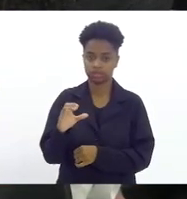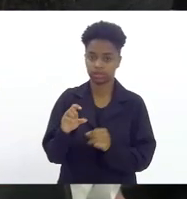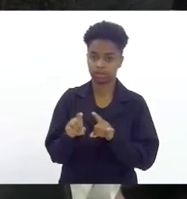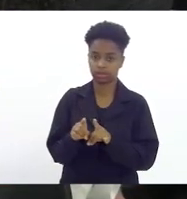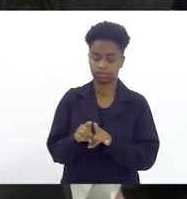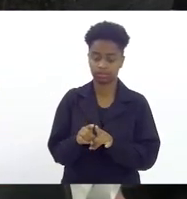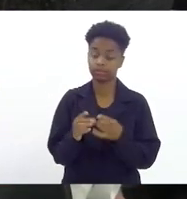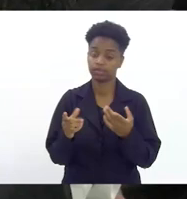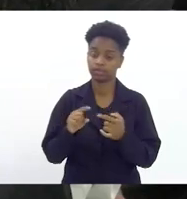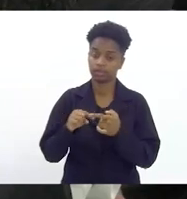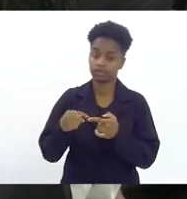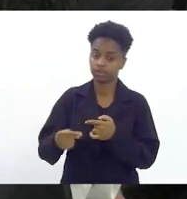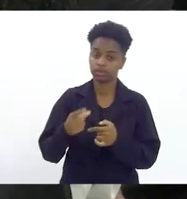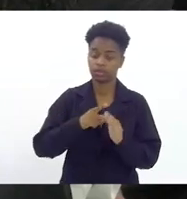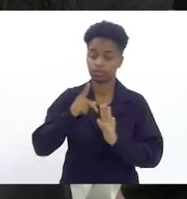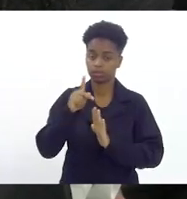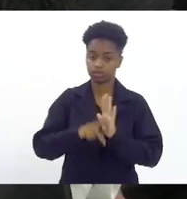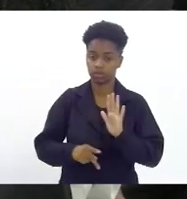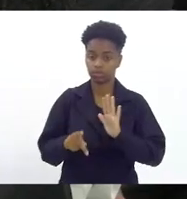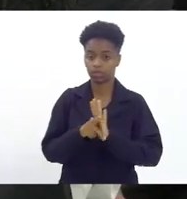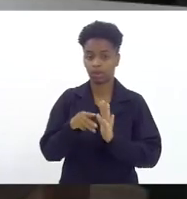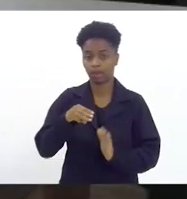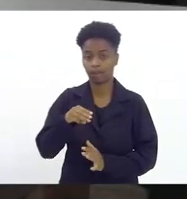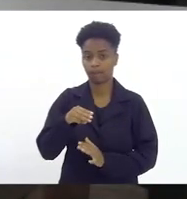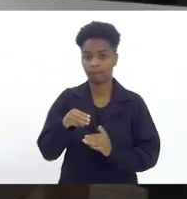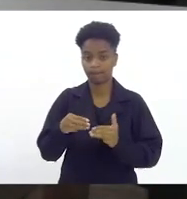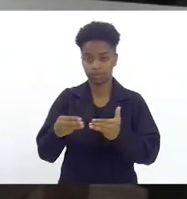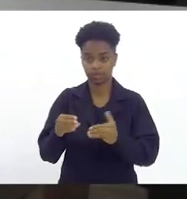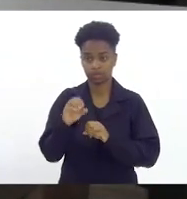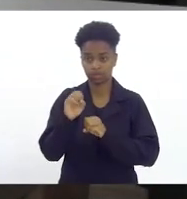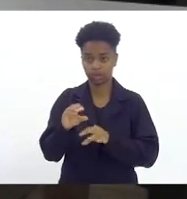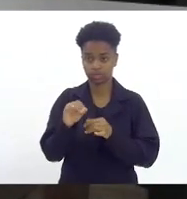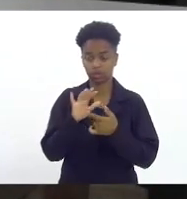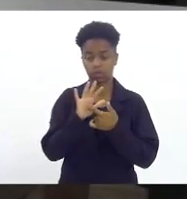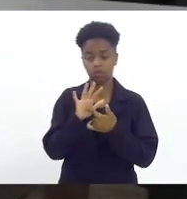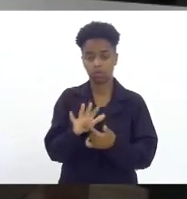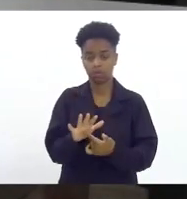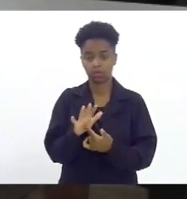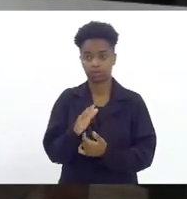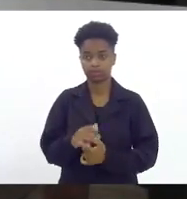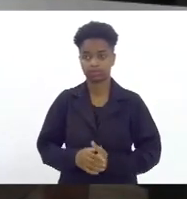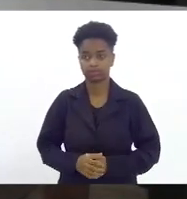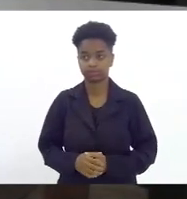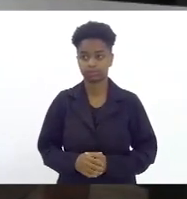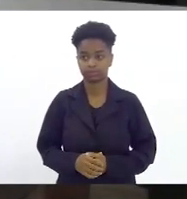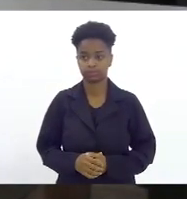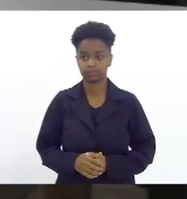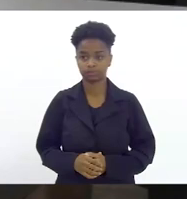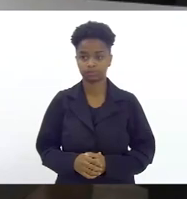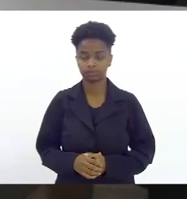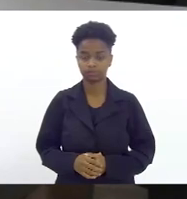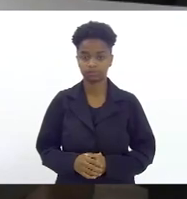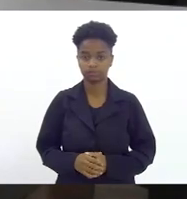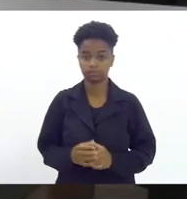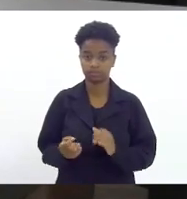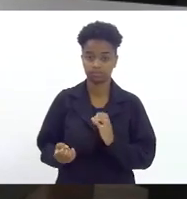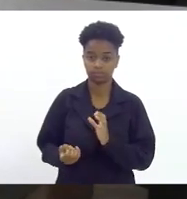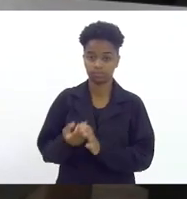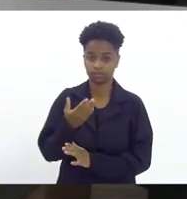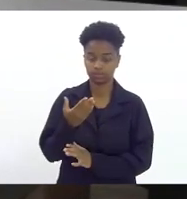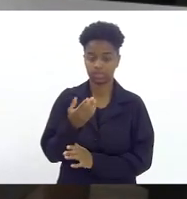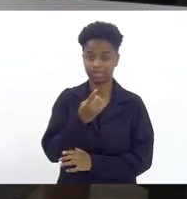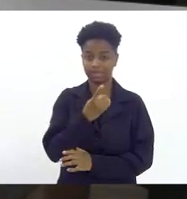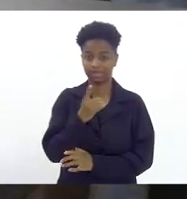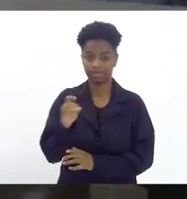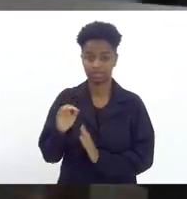pelo próprio MEC de onde ele falavam o seguinte aqui é implementação de mais